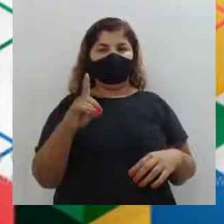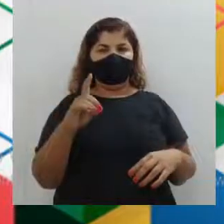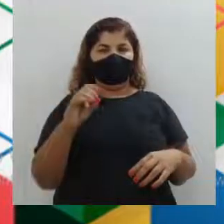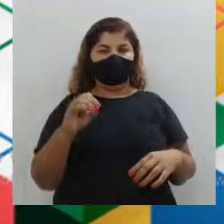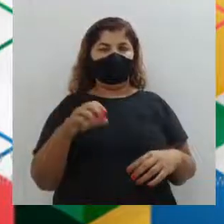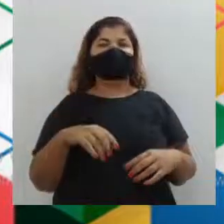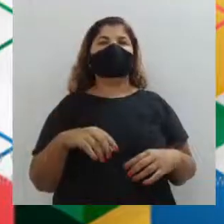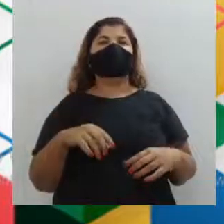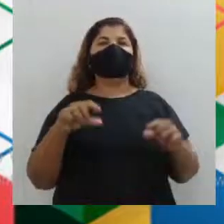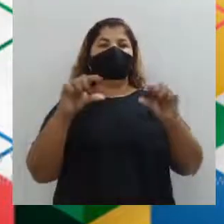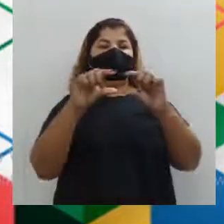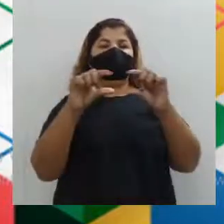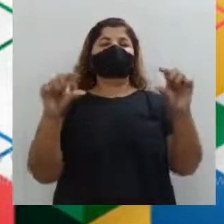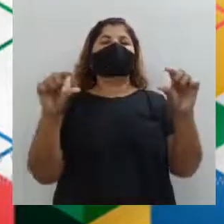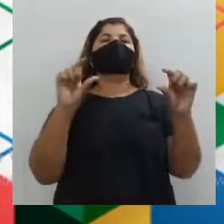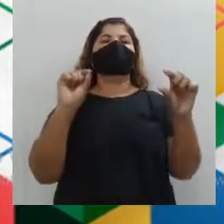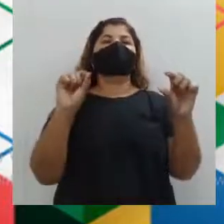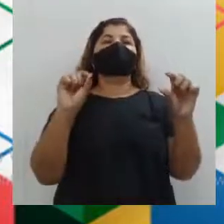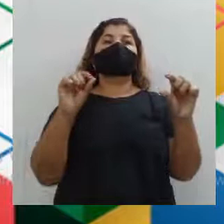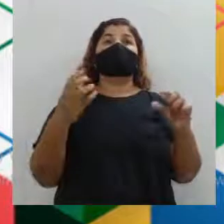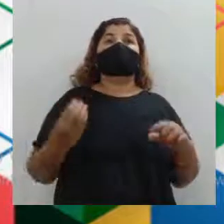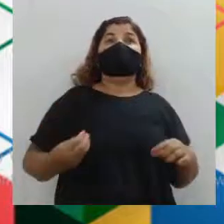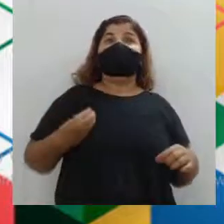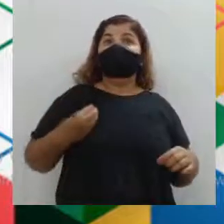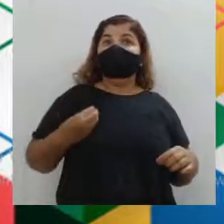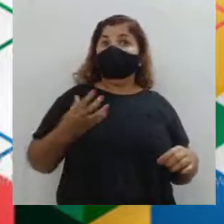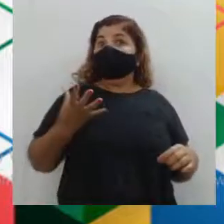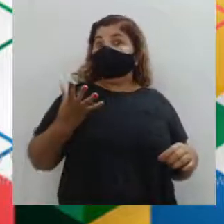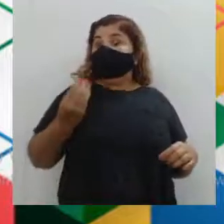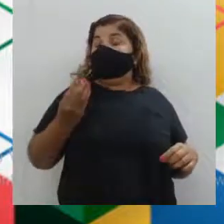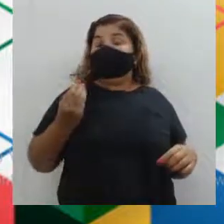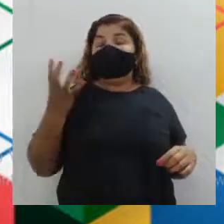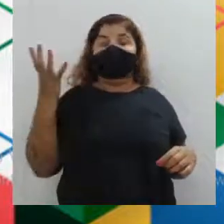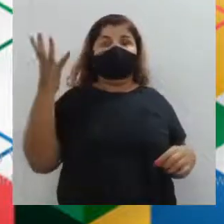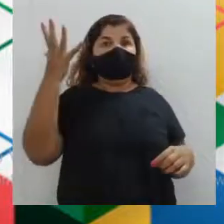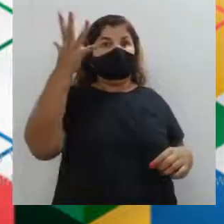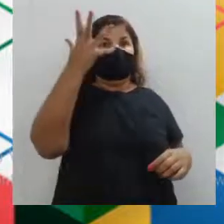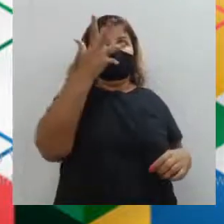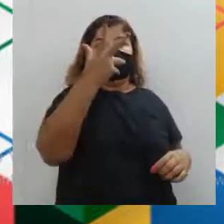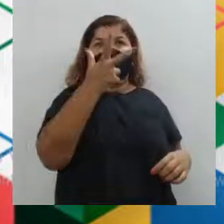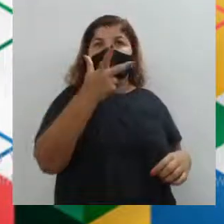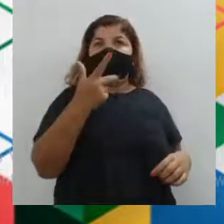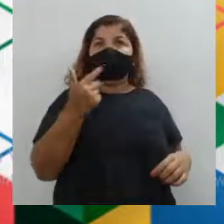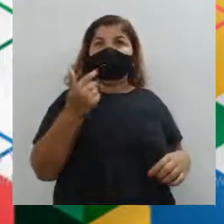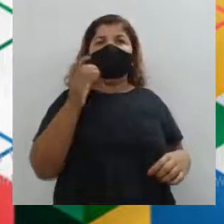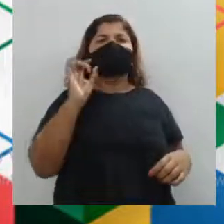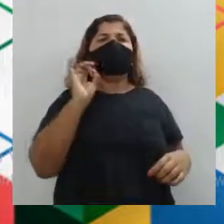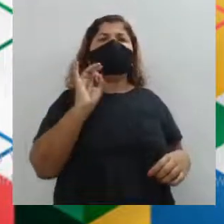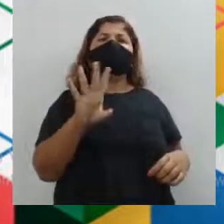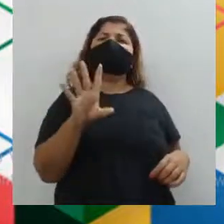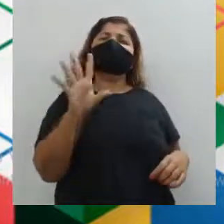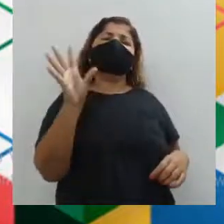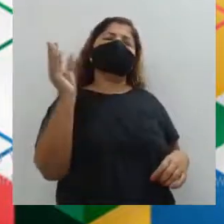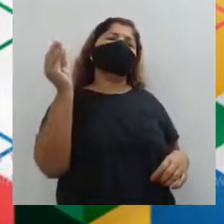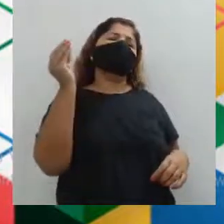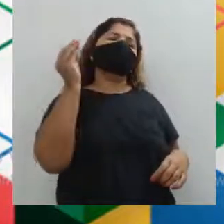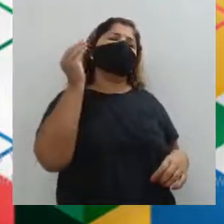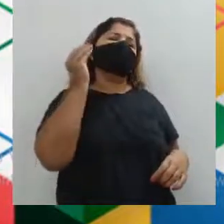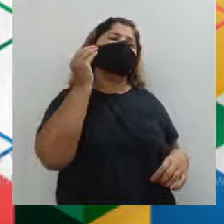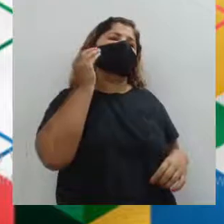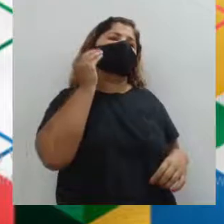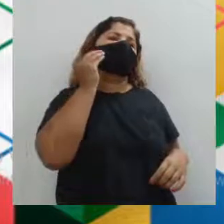E a frase diz o seguinte: a vida é muito bonita. Basta um beijo e a